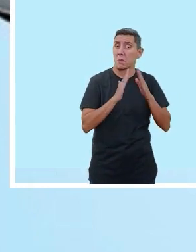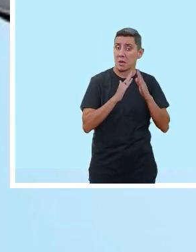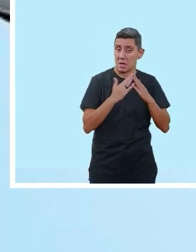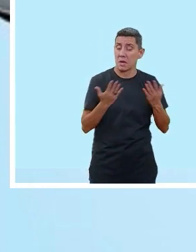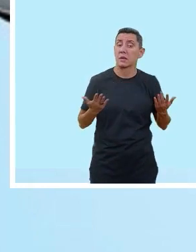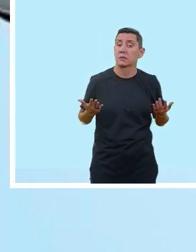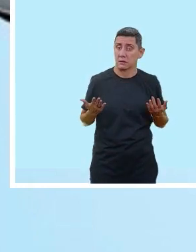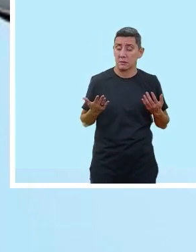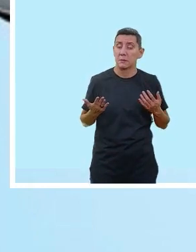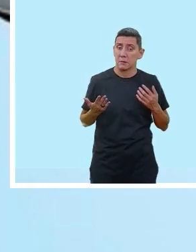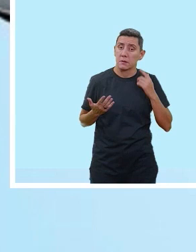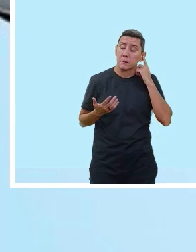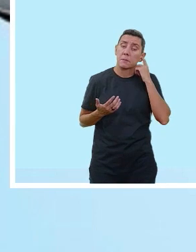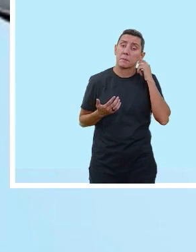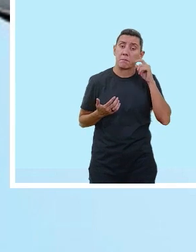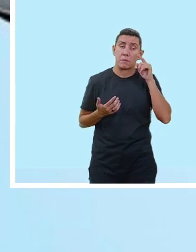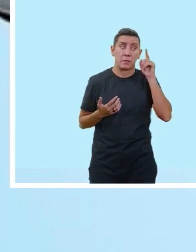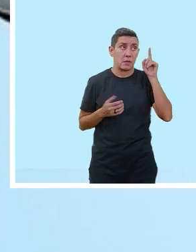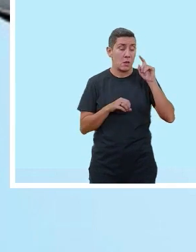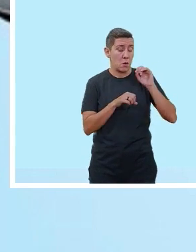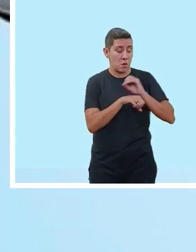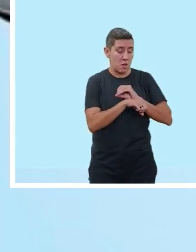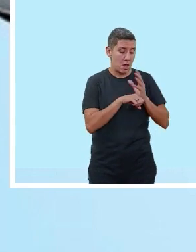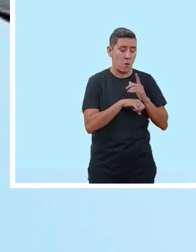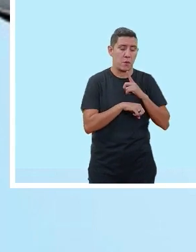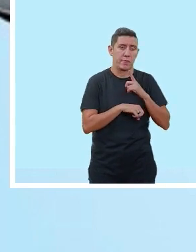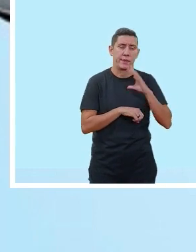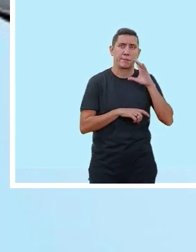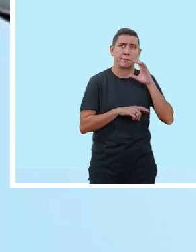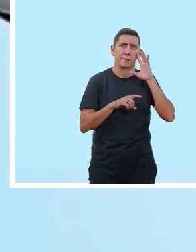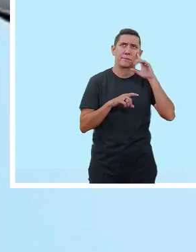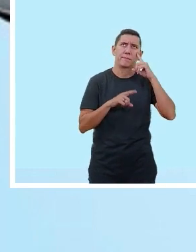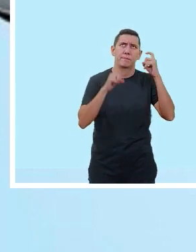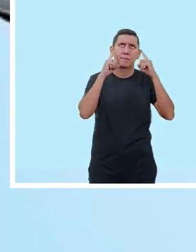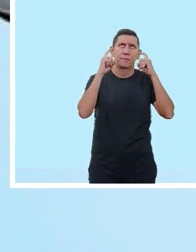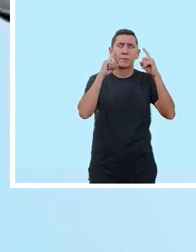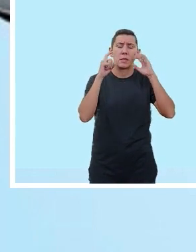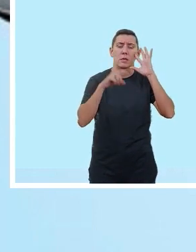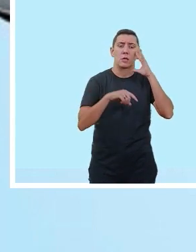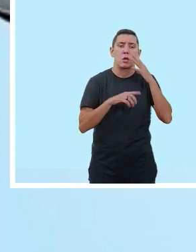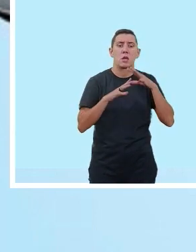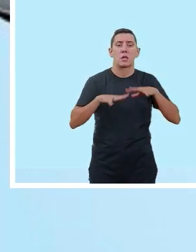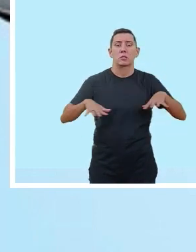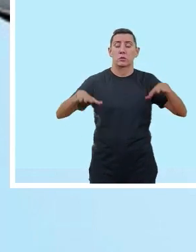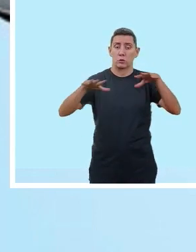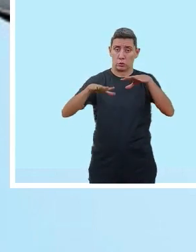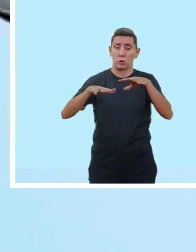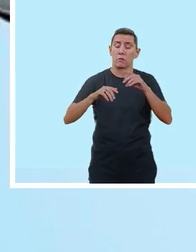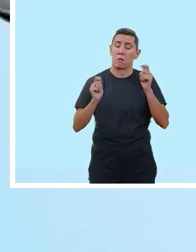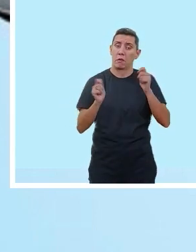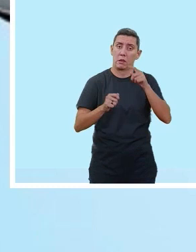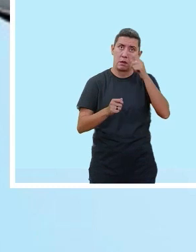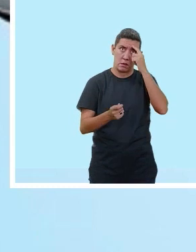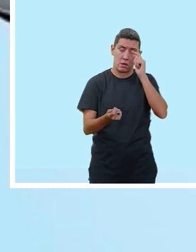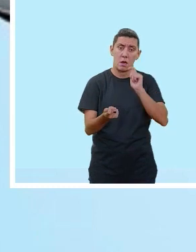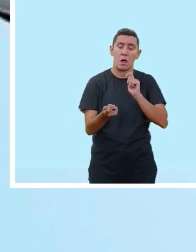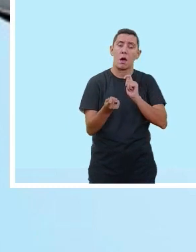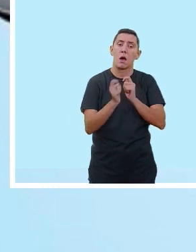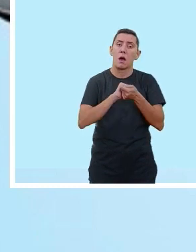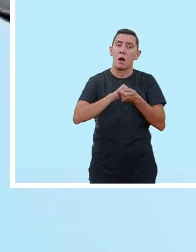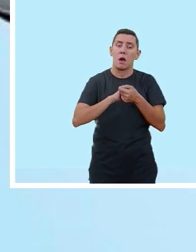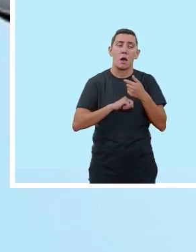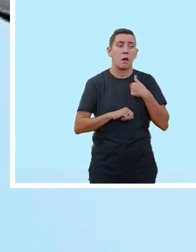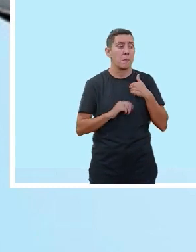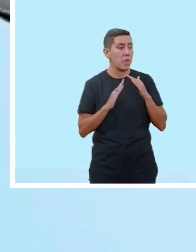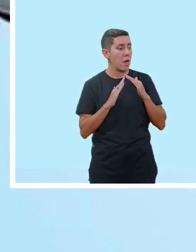a Huawei tem uma série de soluções para esse tipo de aplicação, né? Permitindo assim com que você gere sua própria energia elétrica